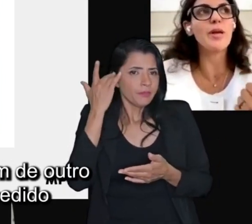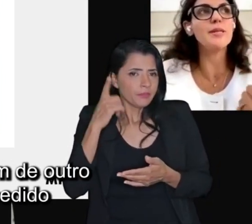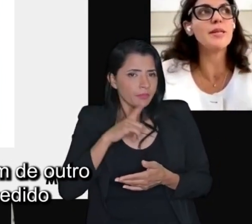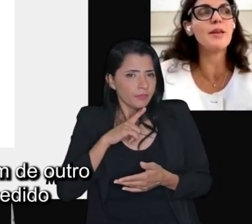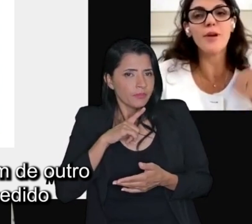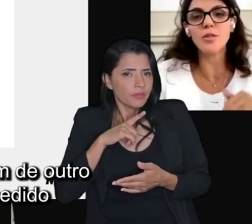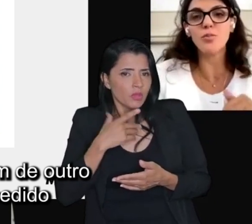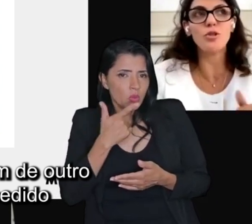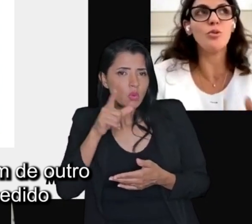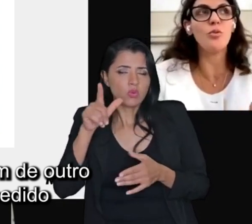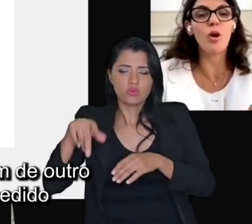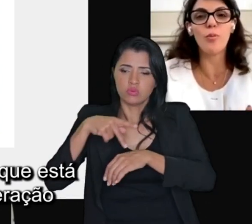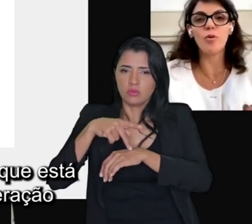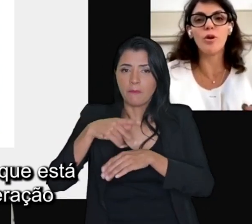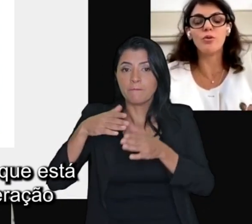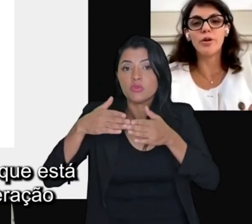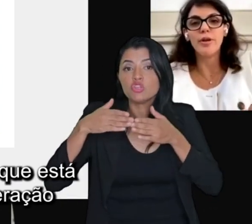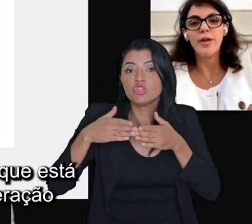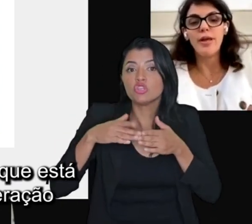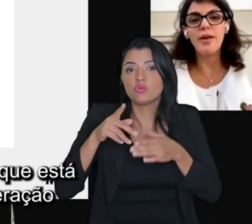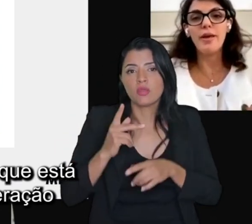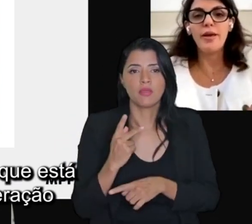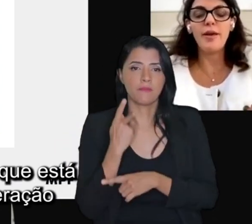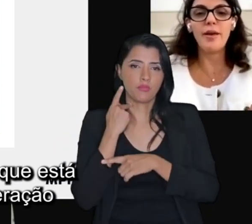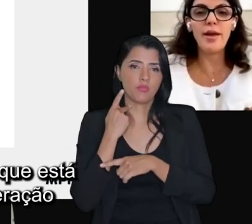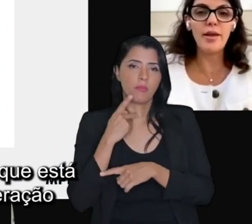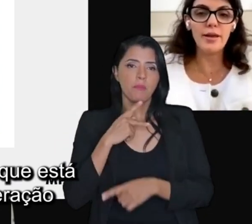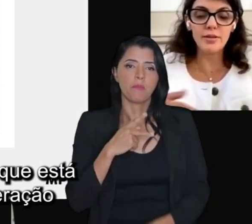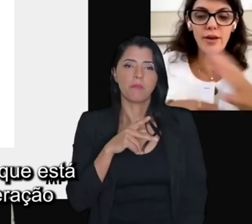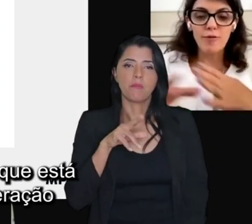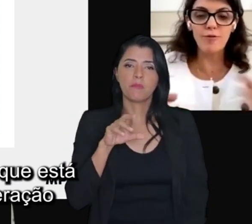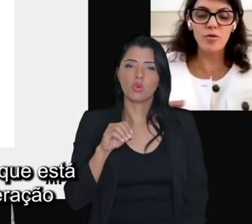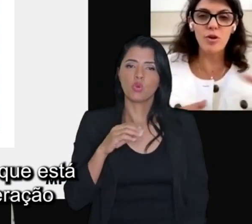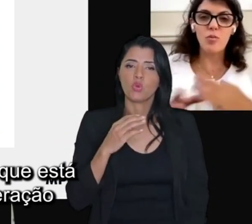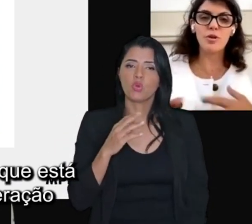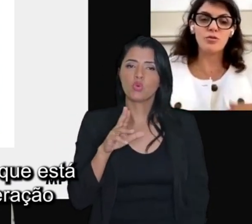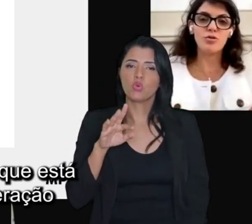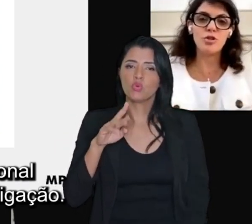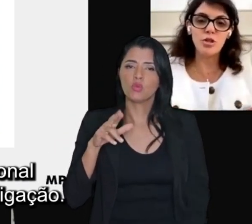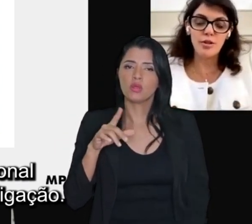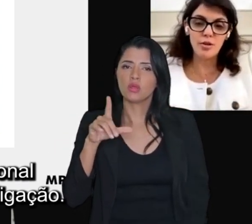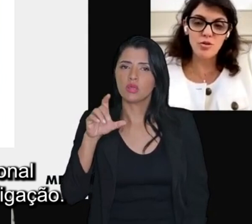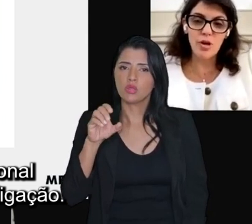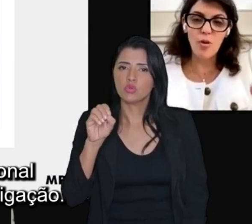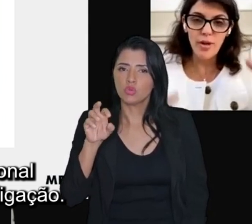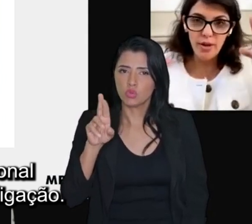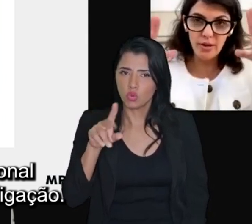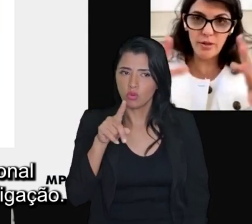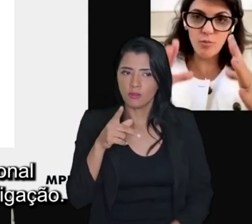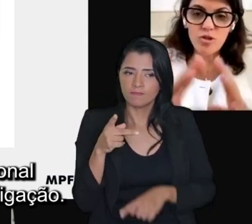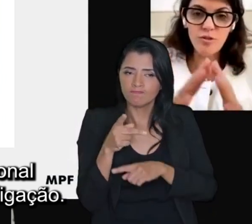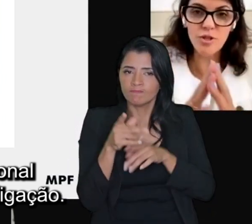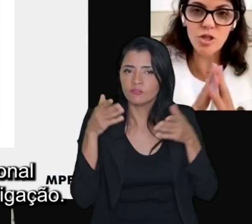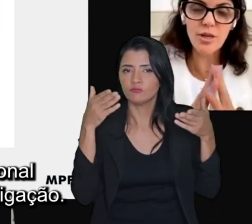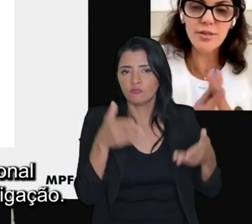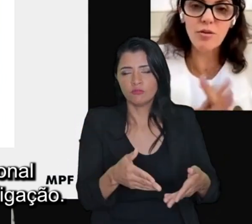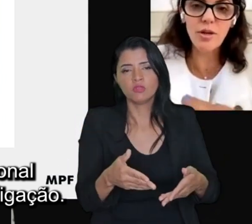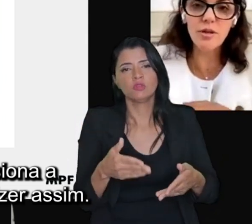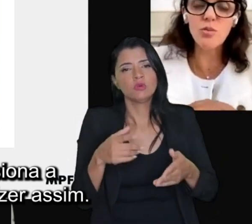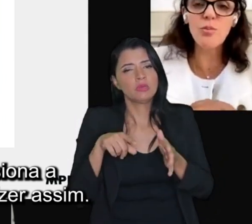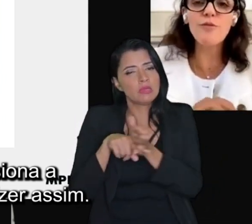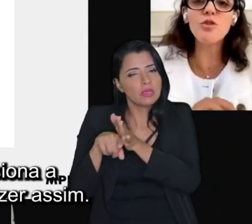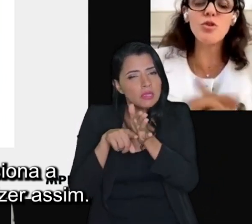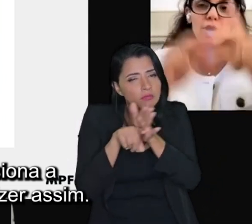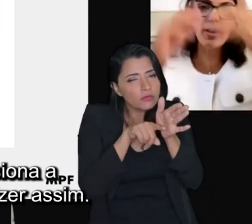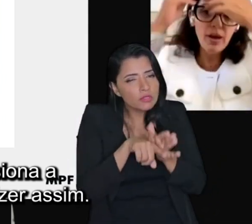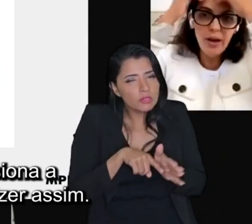vem de outro país, quem faz o pedido é o procurador. É ele que está envolvido na cooperação jurídica internacional em termos de investigação,